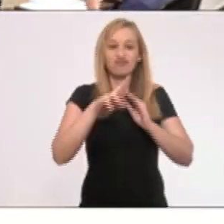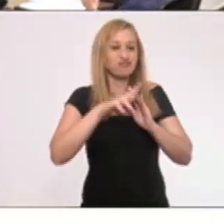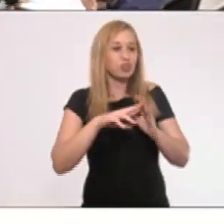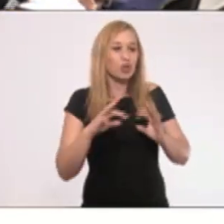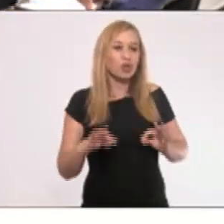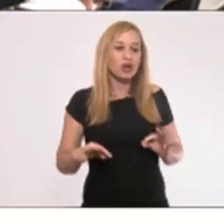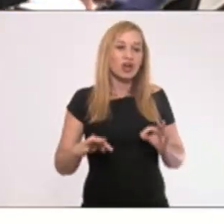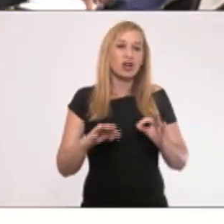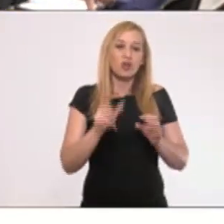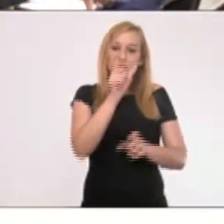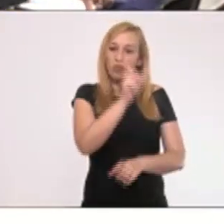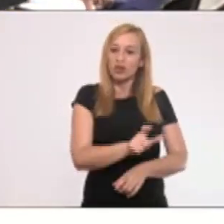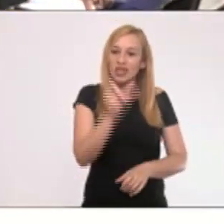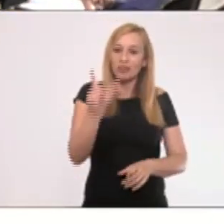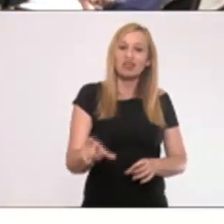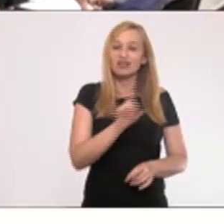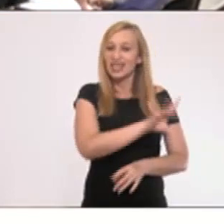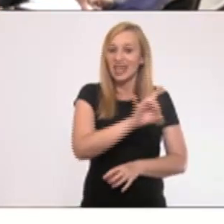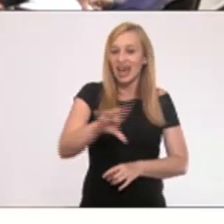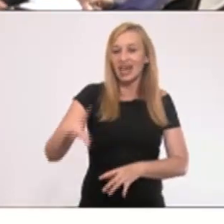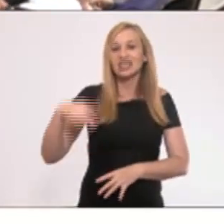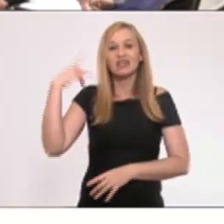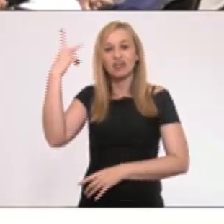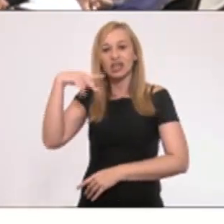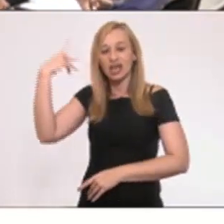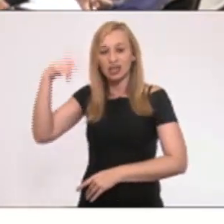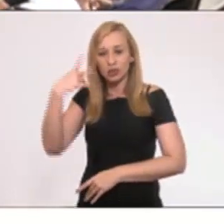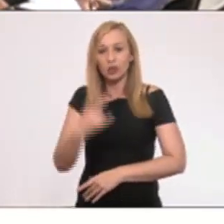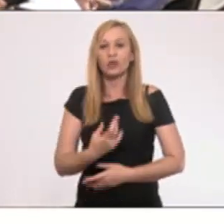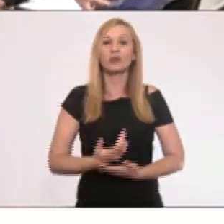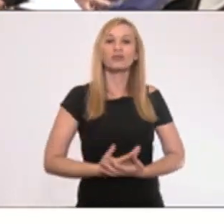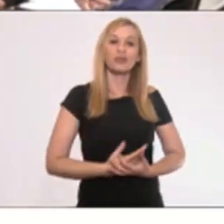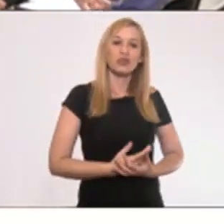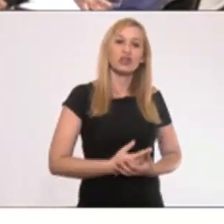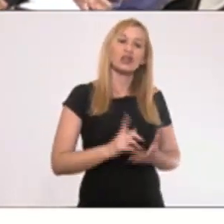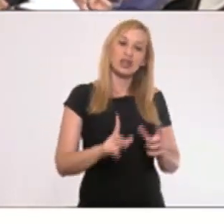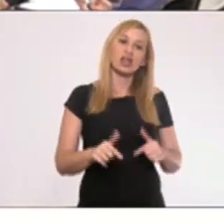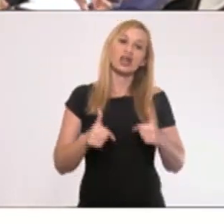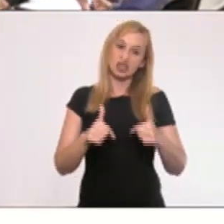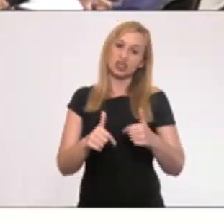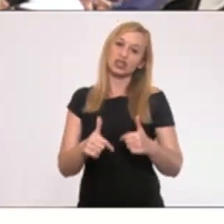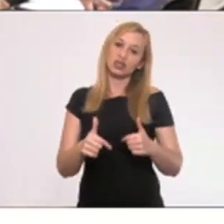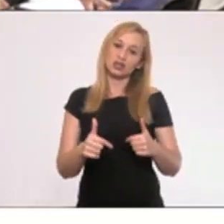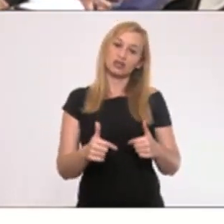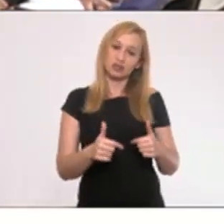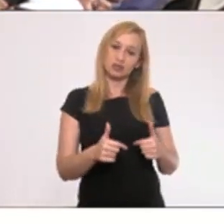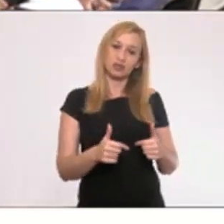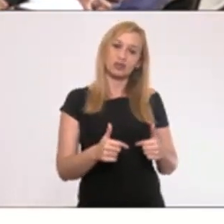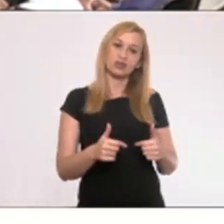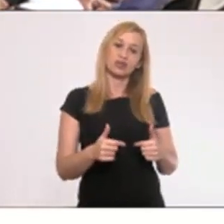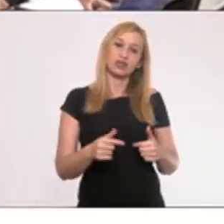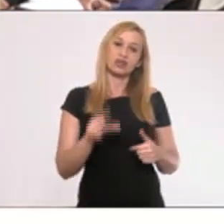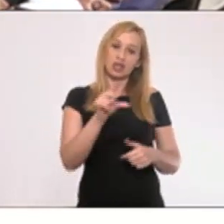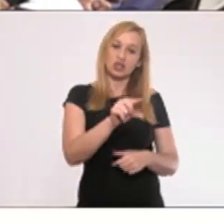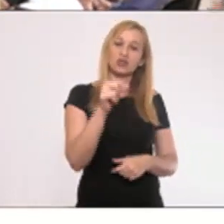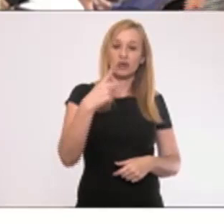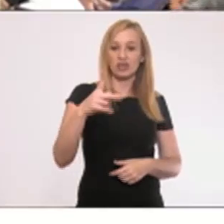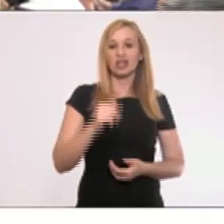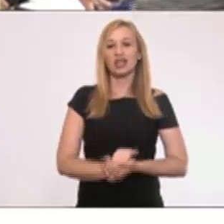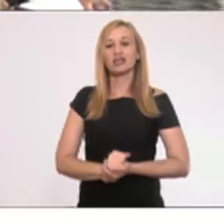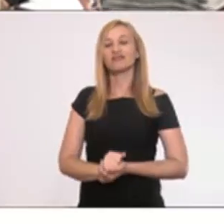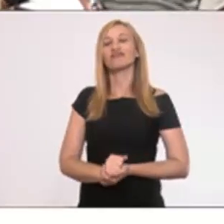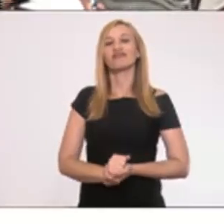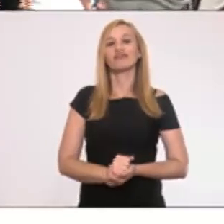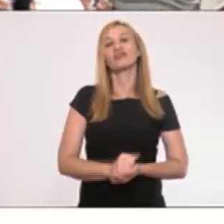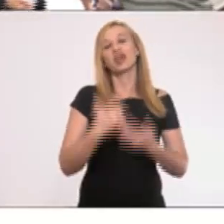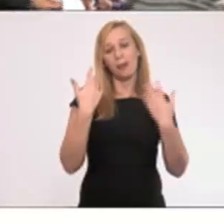e absolutamente idônea que tratava o parlamento o vereador Aloysio Freitas, muito querido por todos. Então, deputado